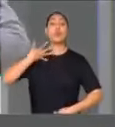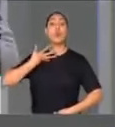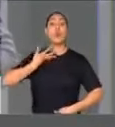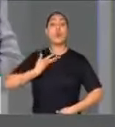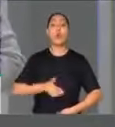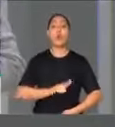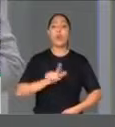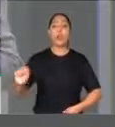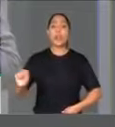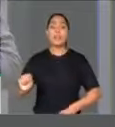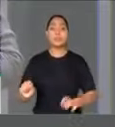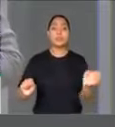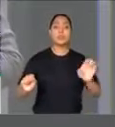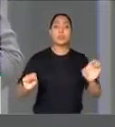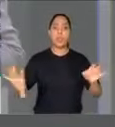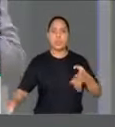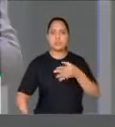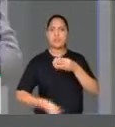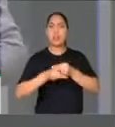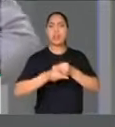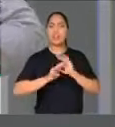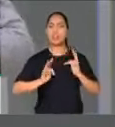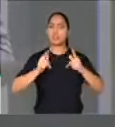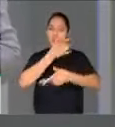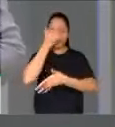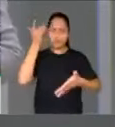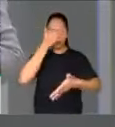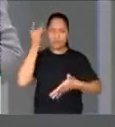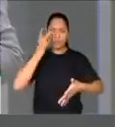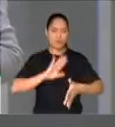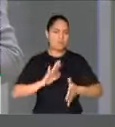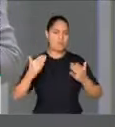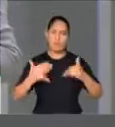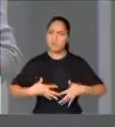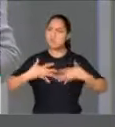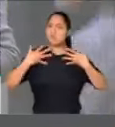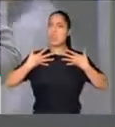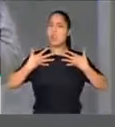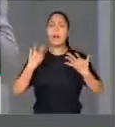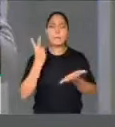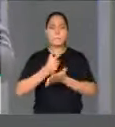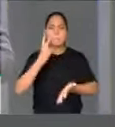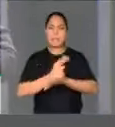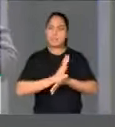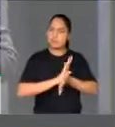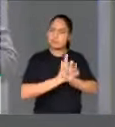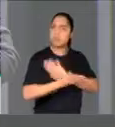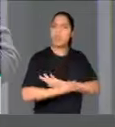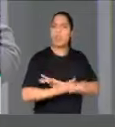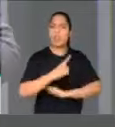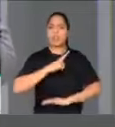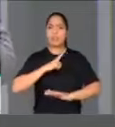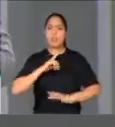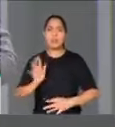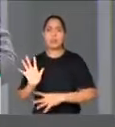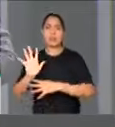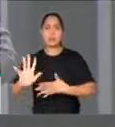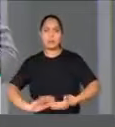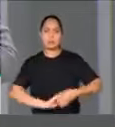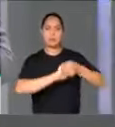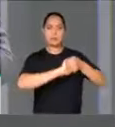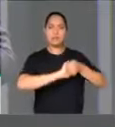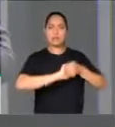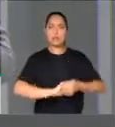lésbicas e de todos os aliados e aliadas que, mesmo com todo o preconceito e discriminação, nos dá as mãos. Então, quero